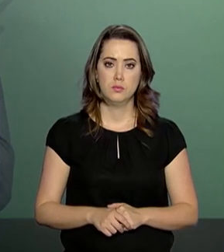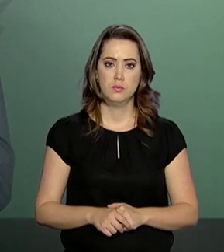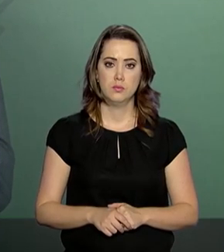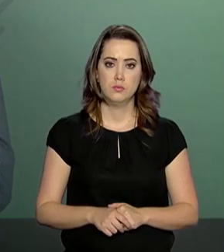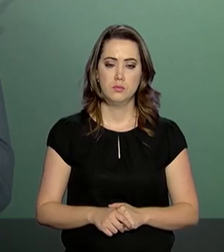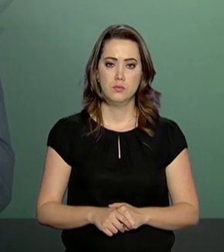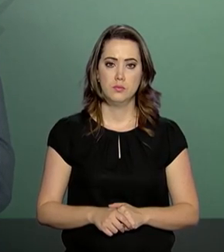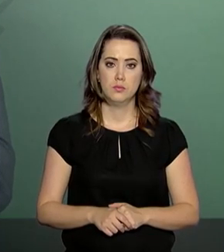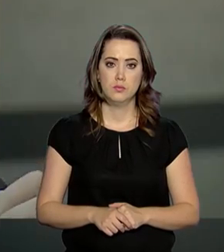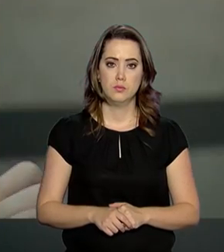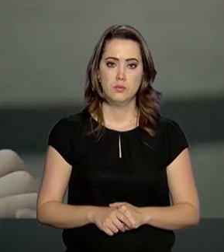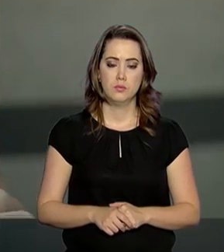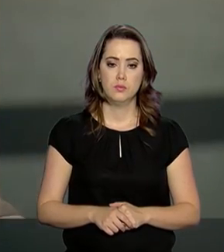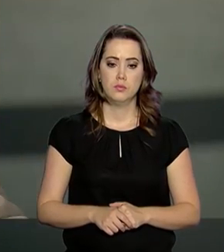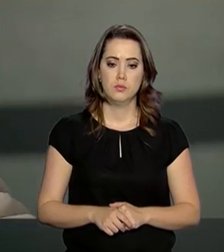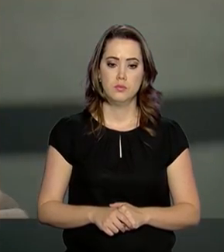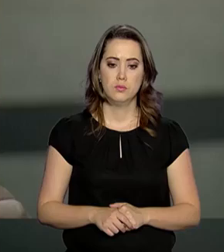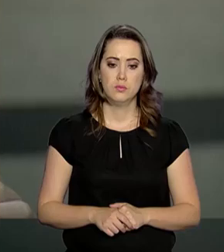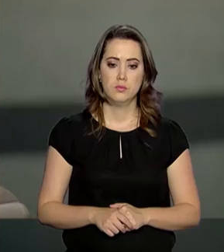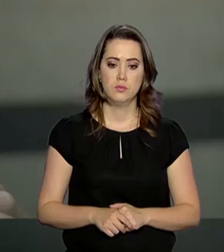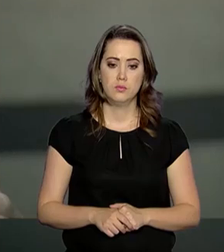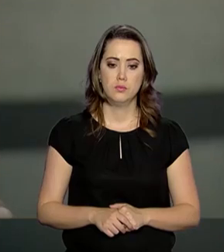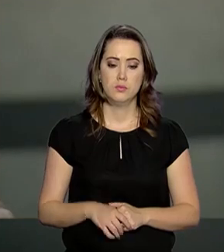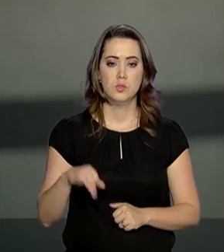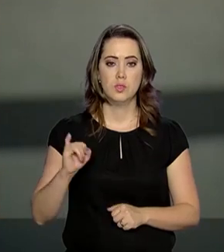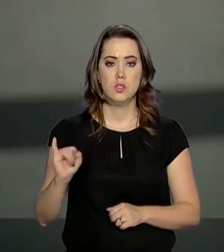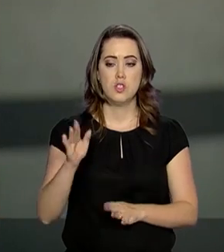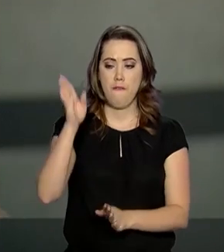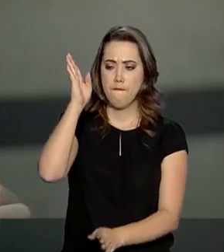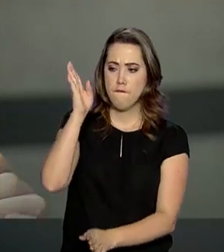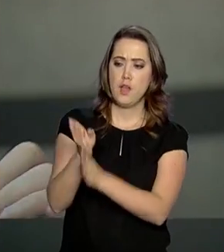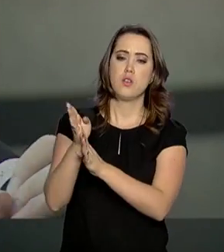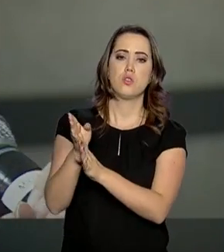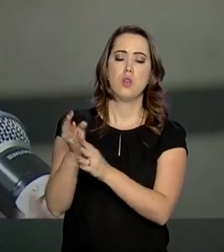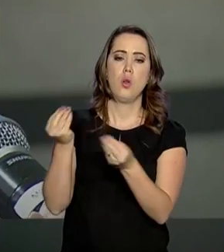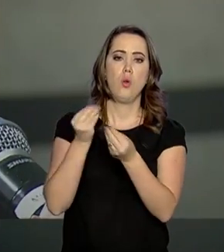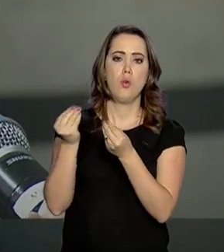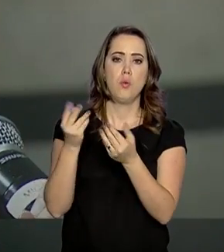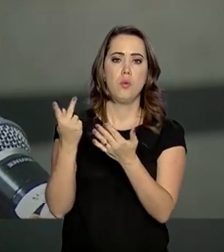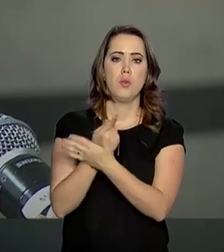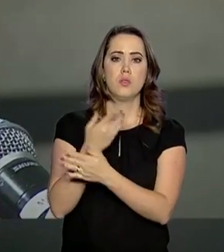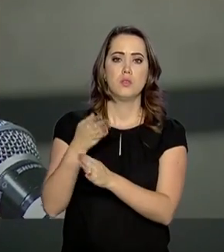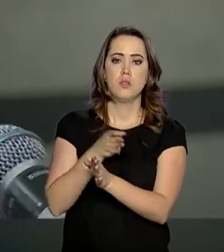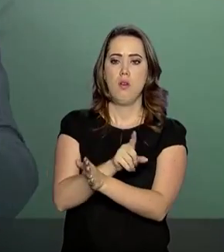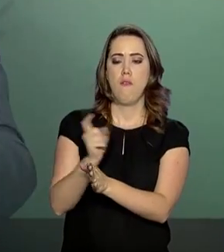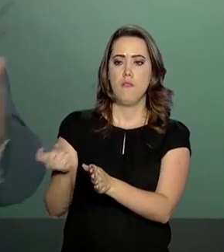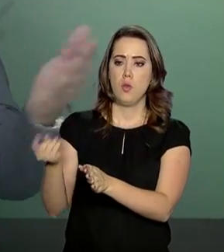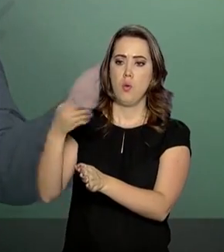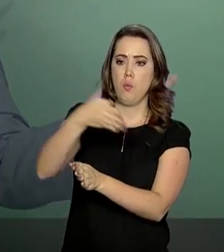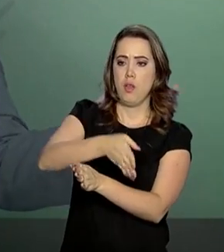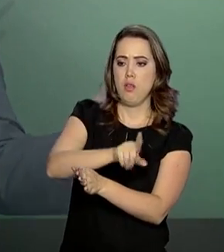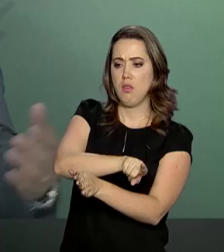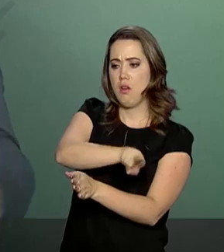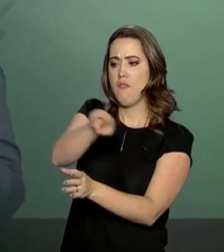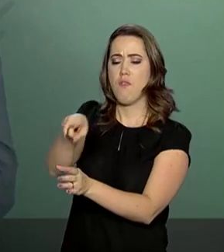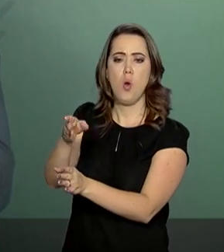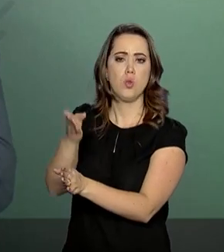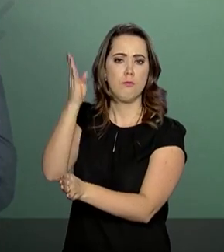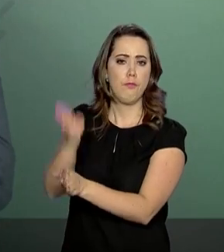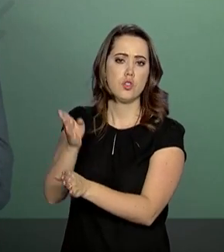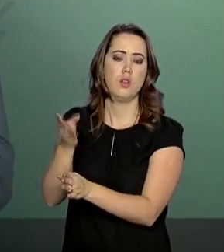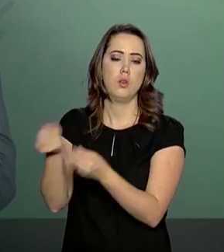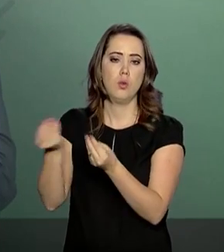com o objetivo de voltar ainda hoje mas se a fronteira fechar eles não vão conseguir ter acess o Brasil acolherá eles igualmente aos outros que